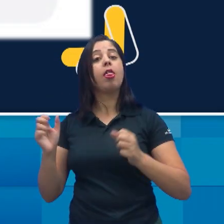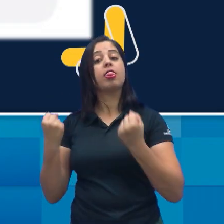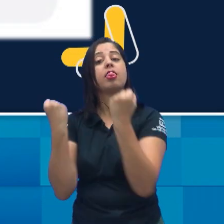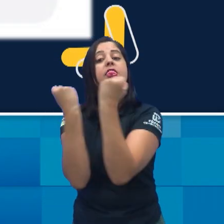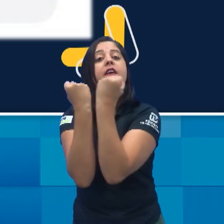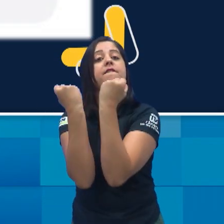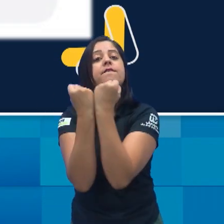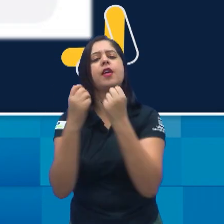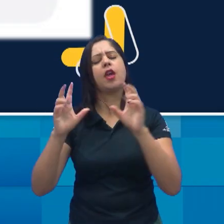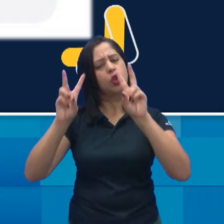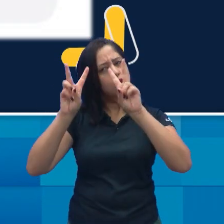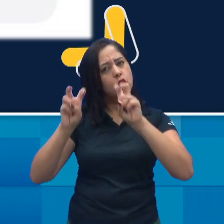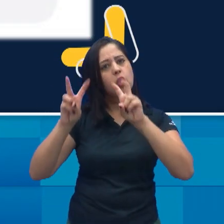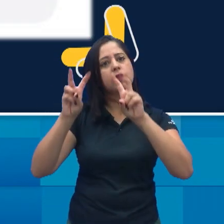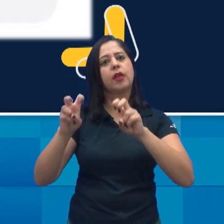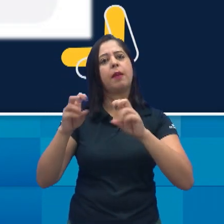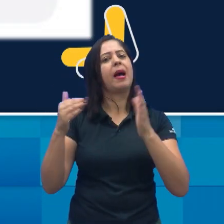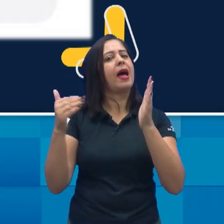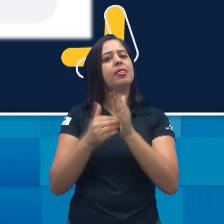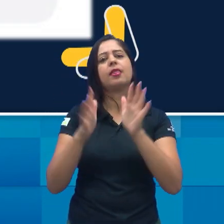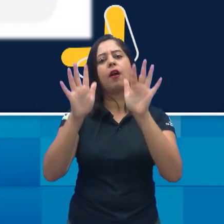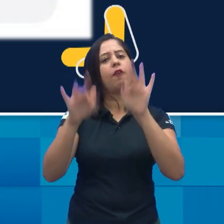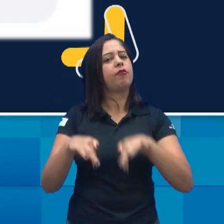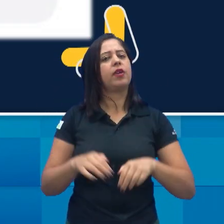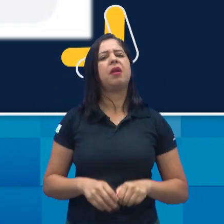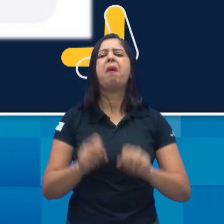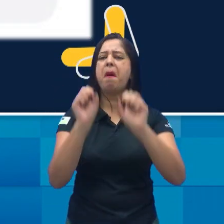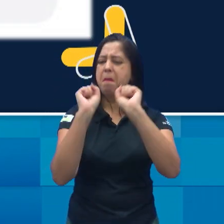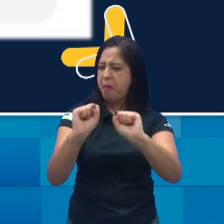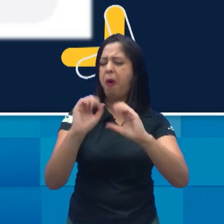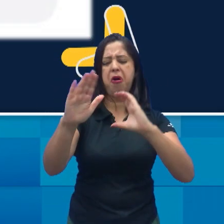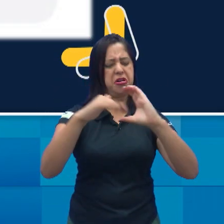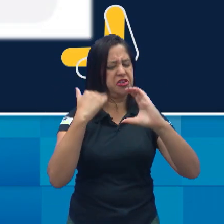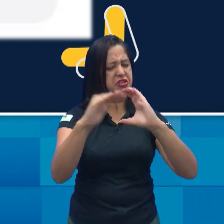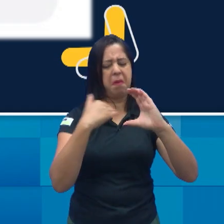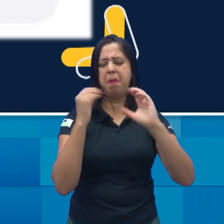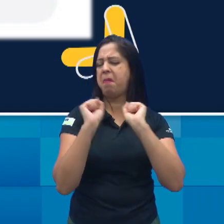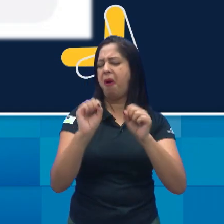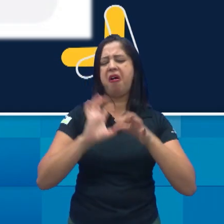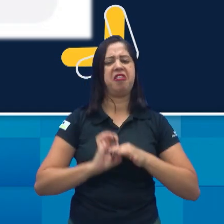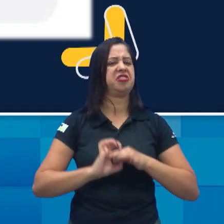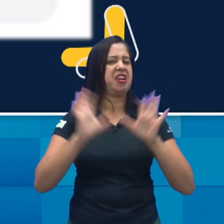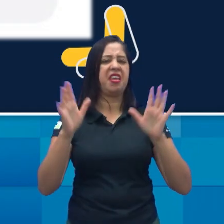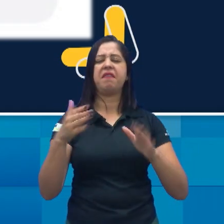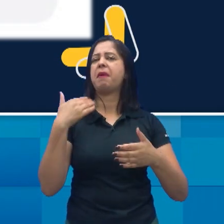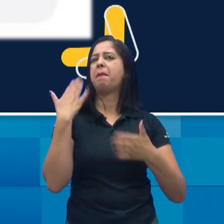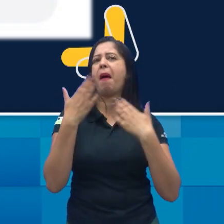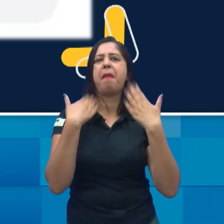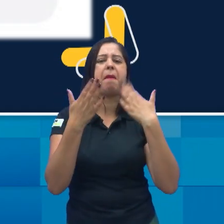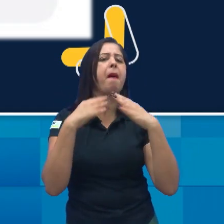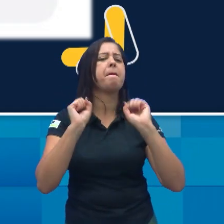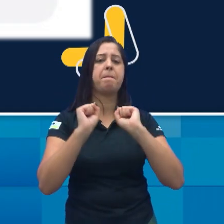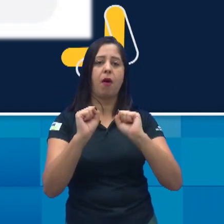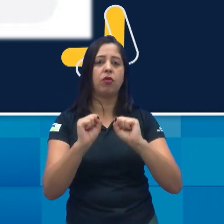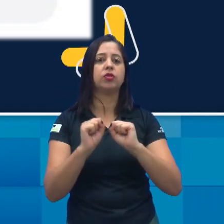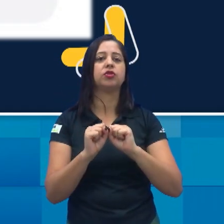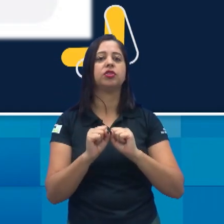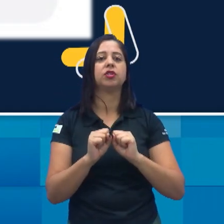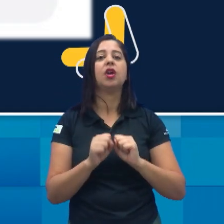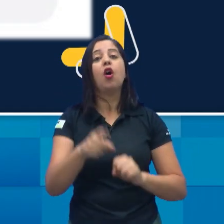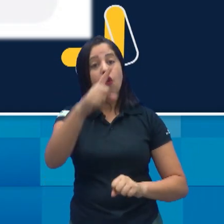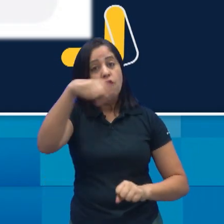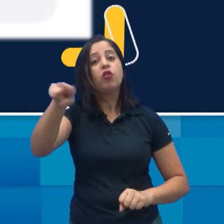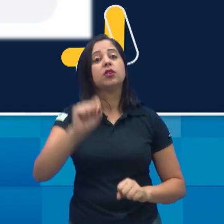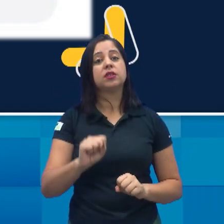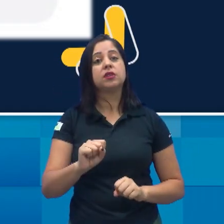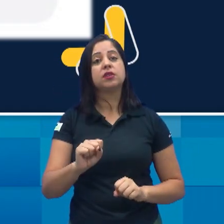eu vou até o final. Não, pode mandar mensagenzinha, pode falar o que for. Vai ter que engolir e vai